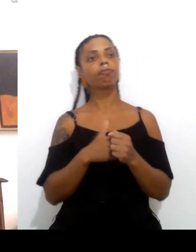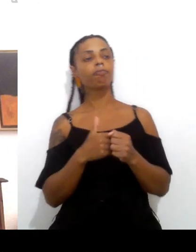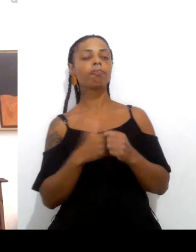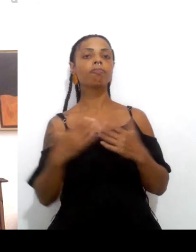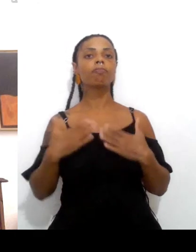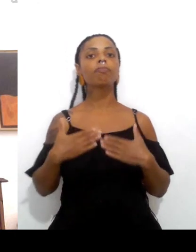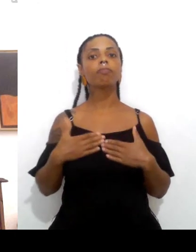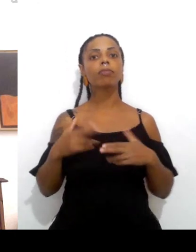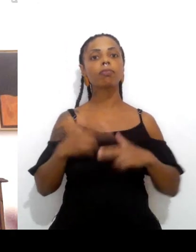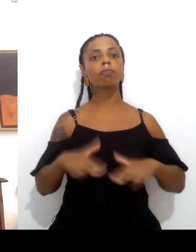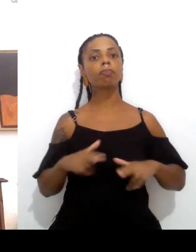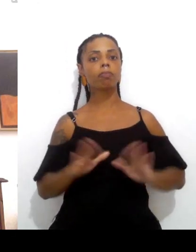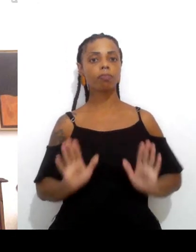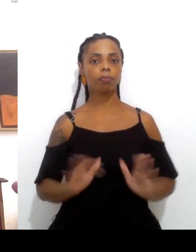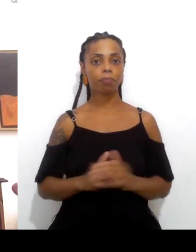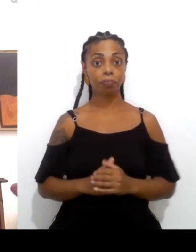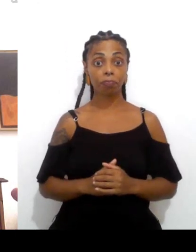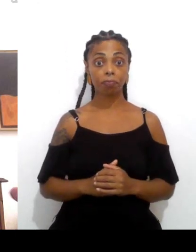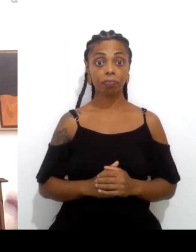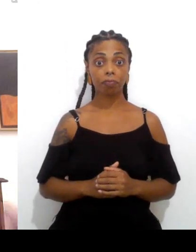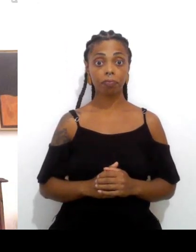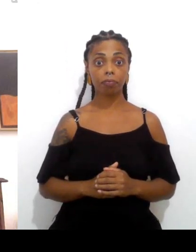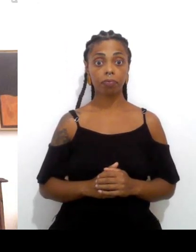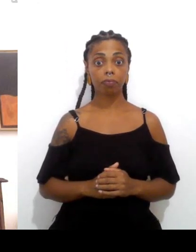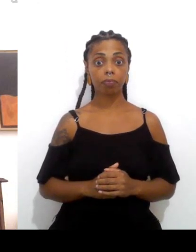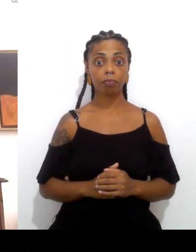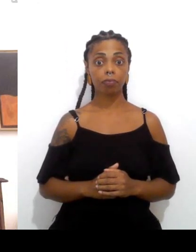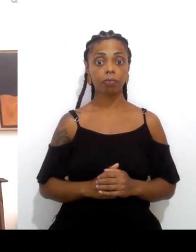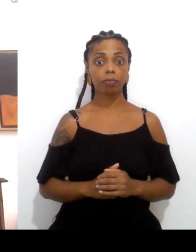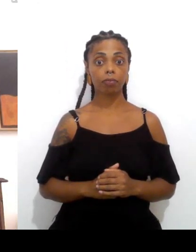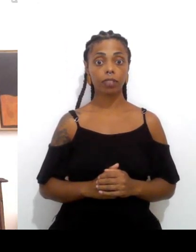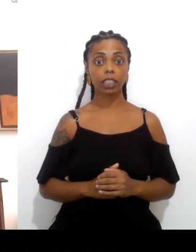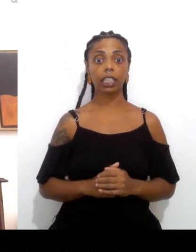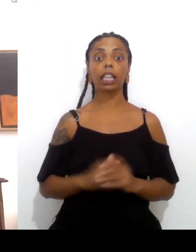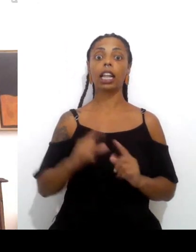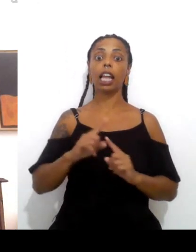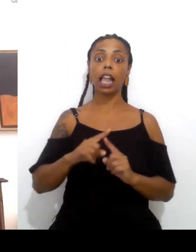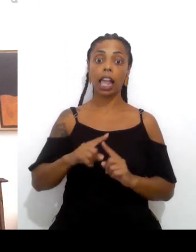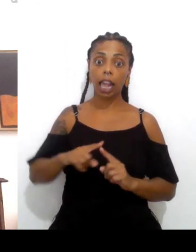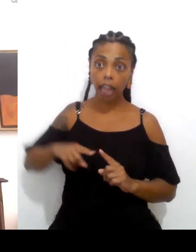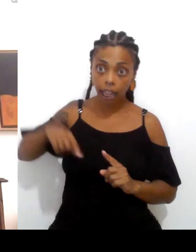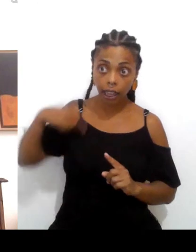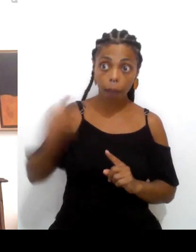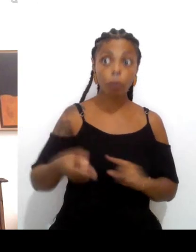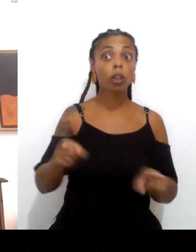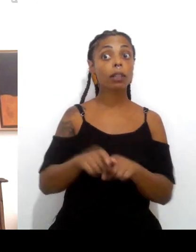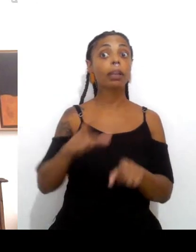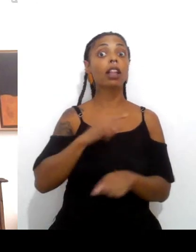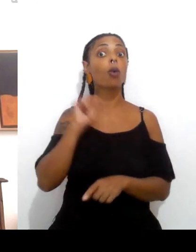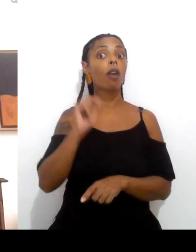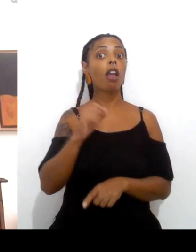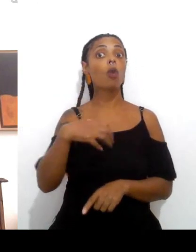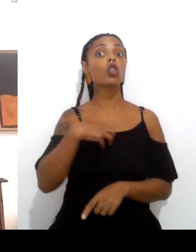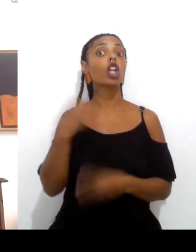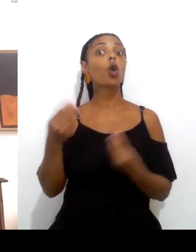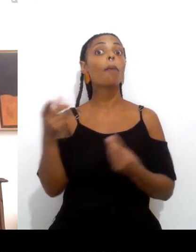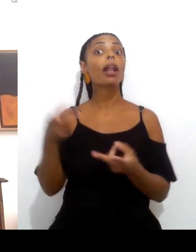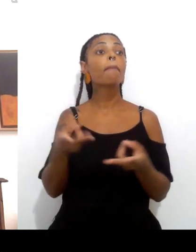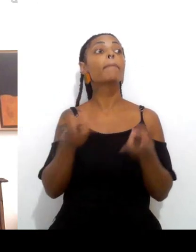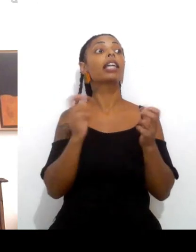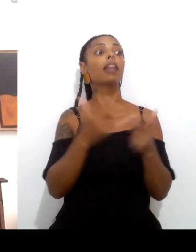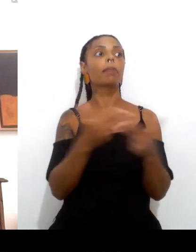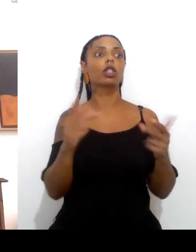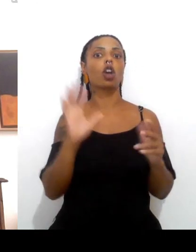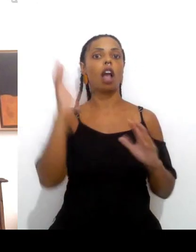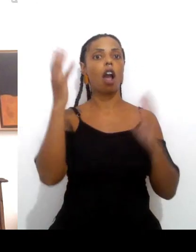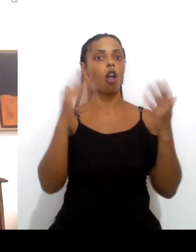depois havia a sua própria interpretação sobre os fatos e